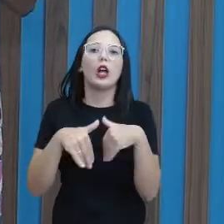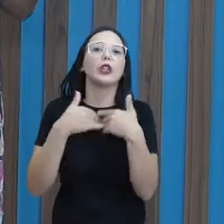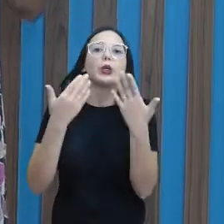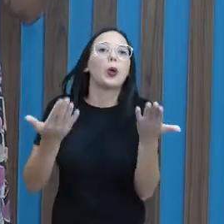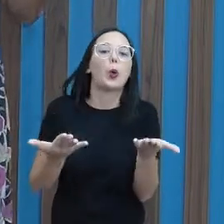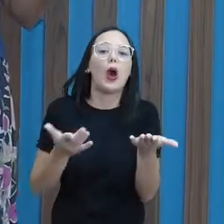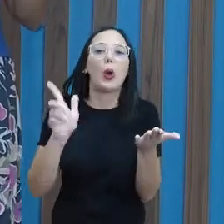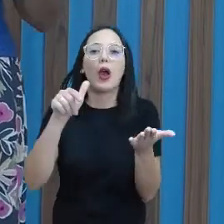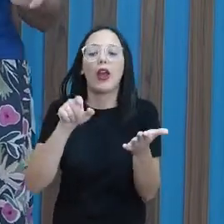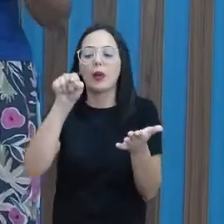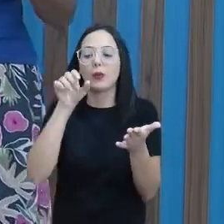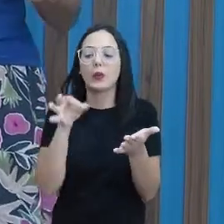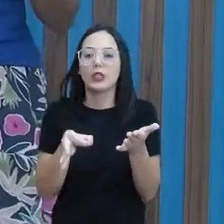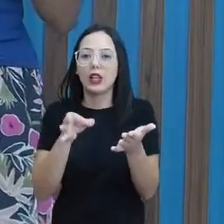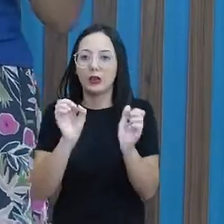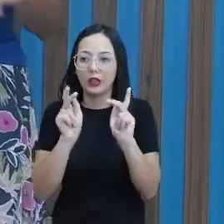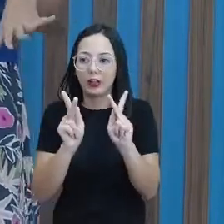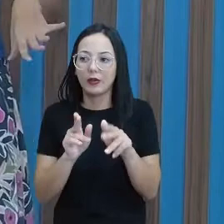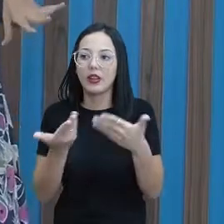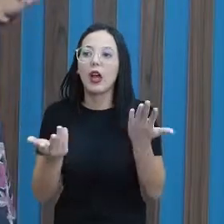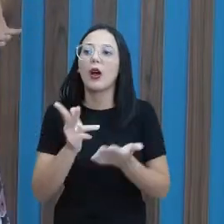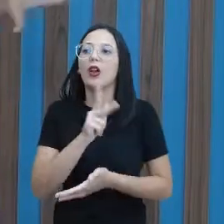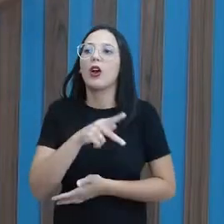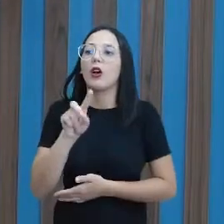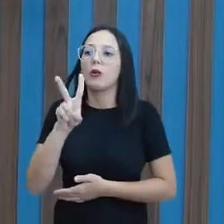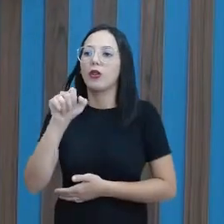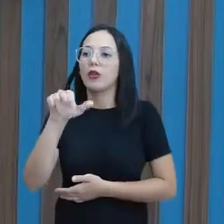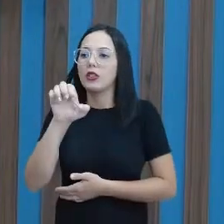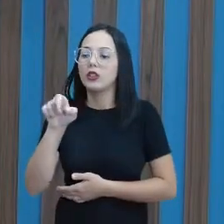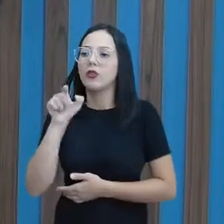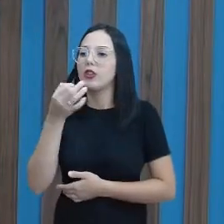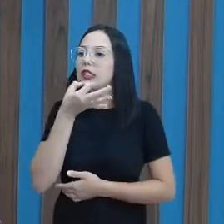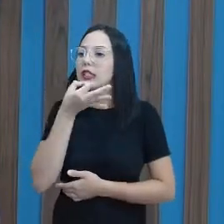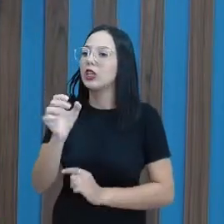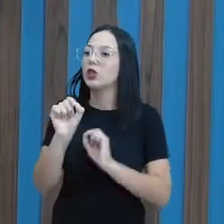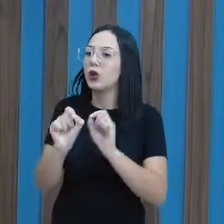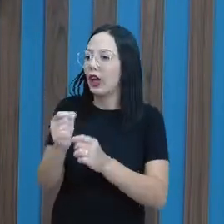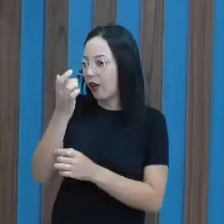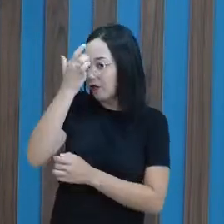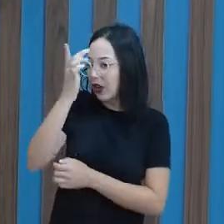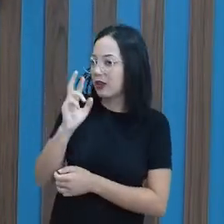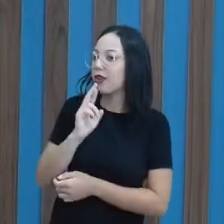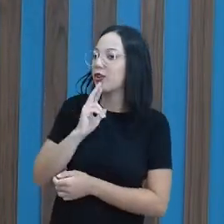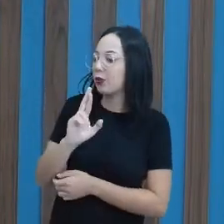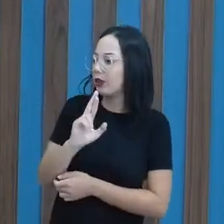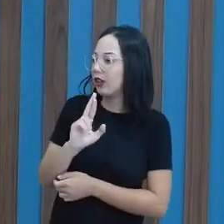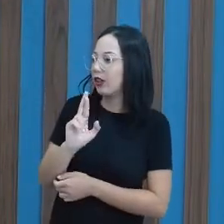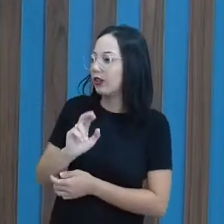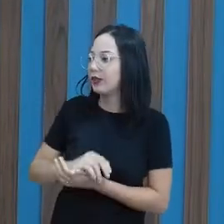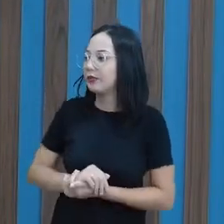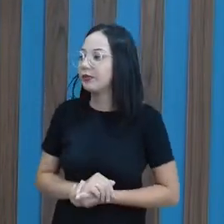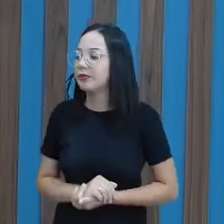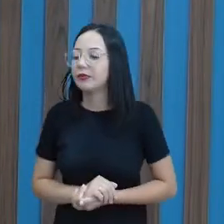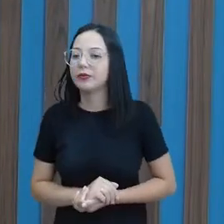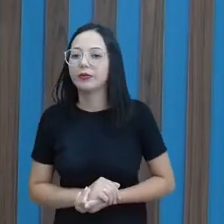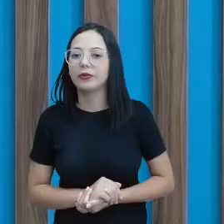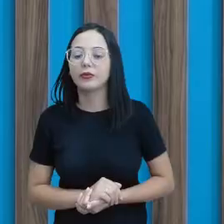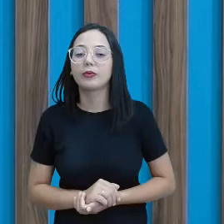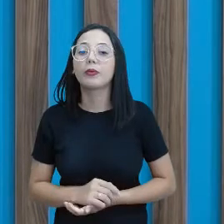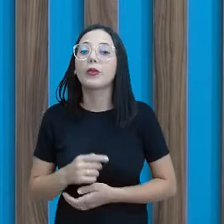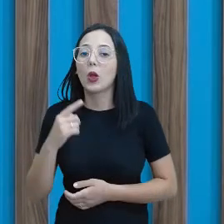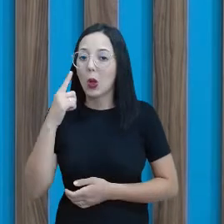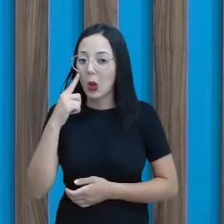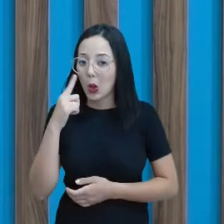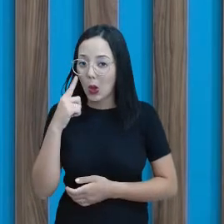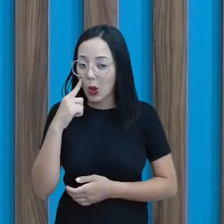a pontuação correta. Professora Viviane, o que você está achando? Você acha que é fácil responder essa tarefinha aqui?